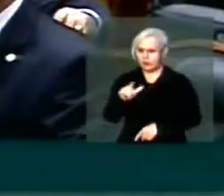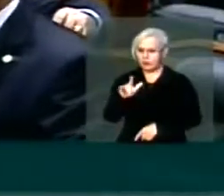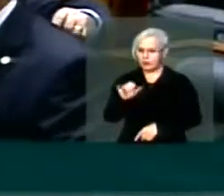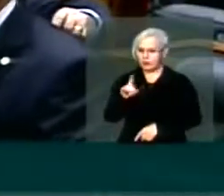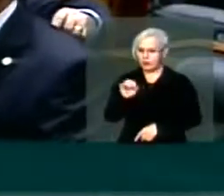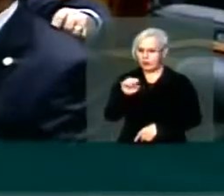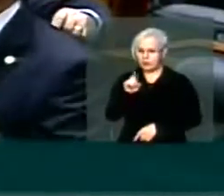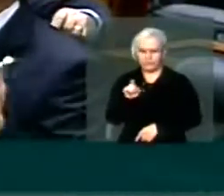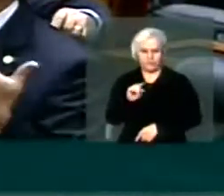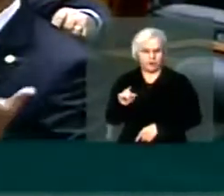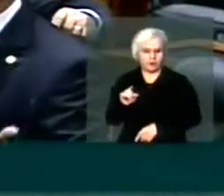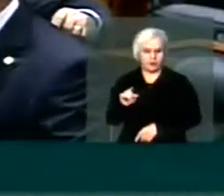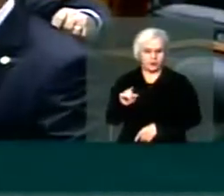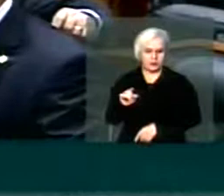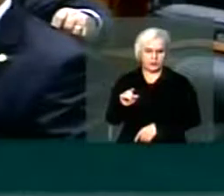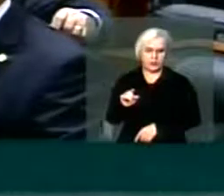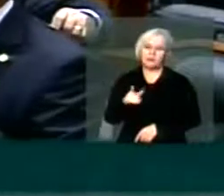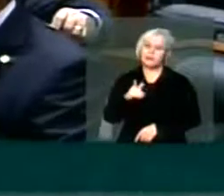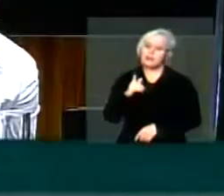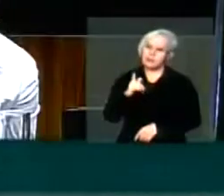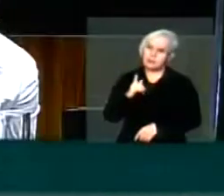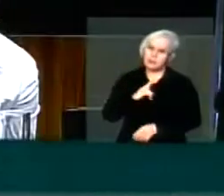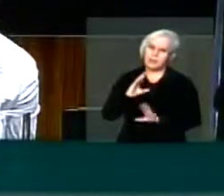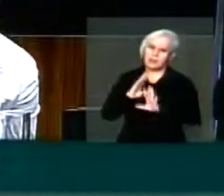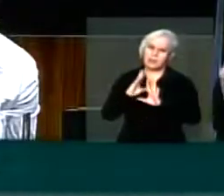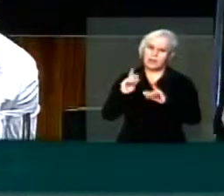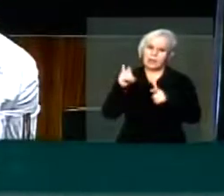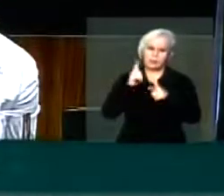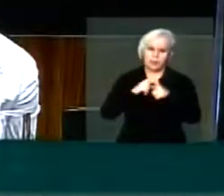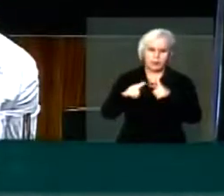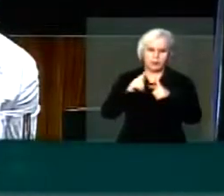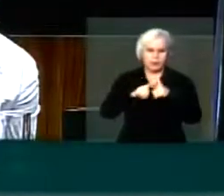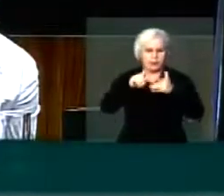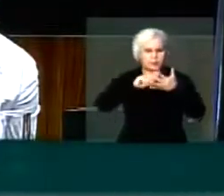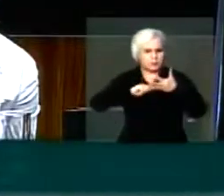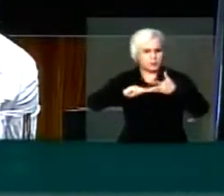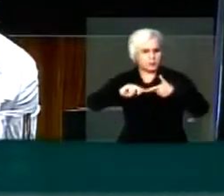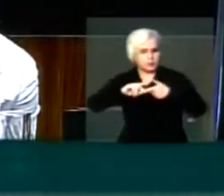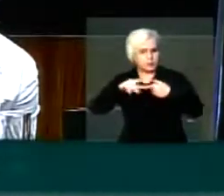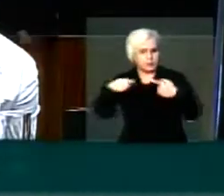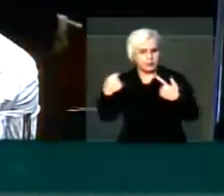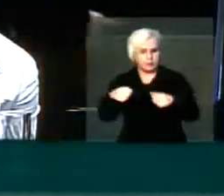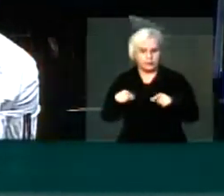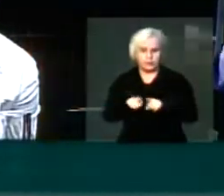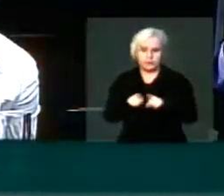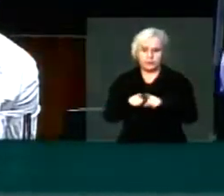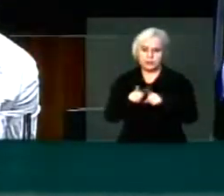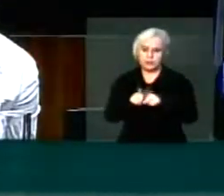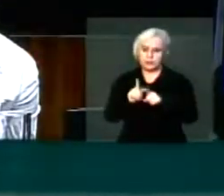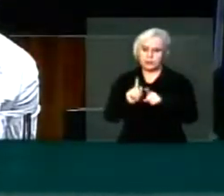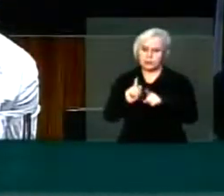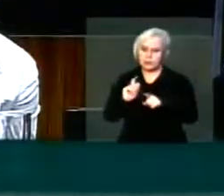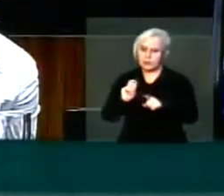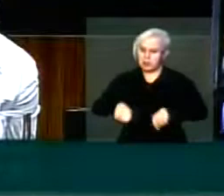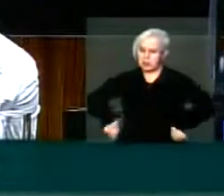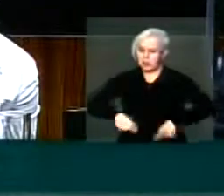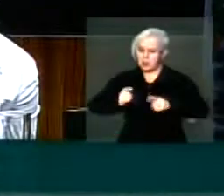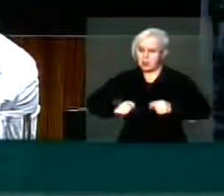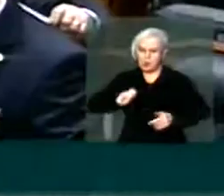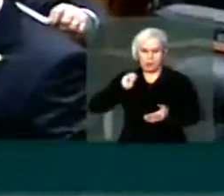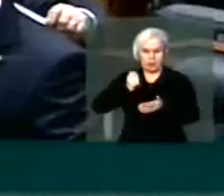evidente, que além dos transtornos que ele viverá, ele terá que arcar com um sem número de